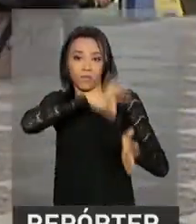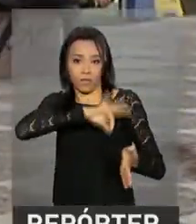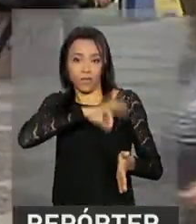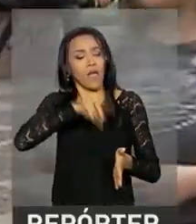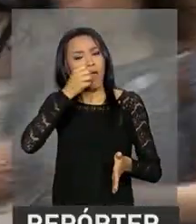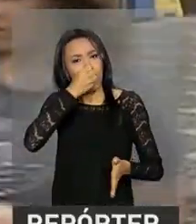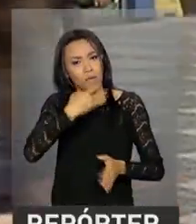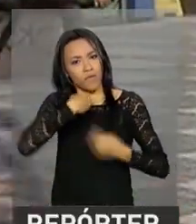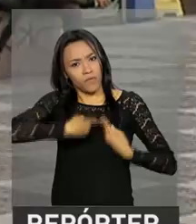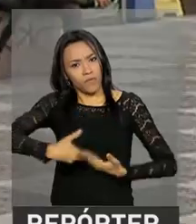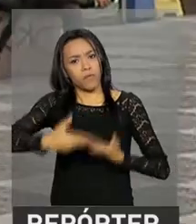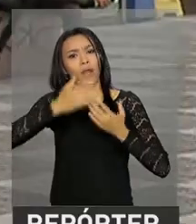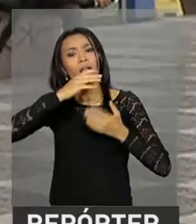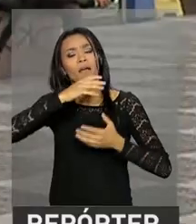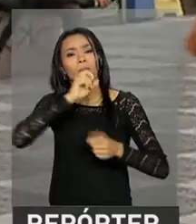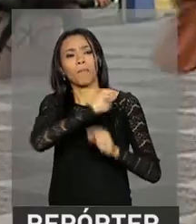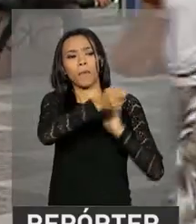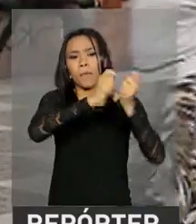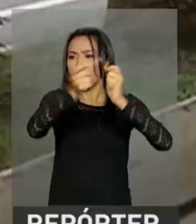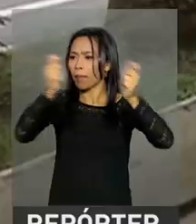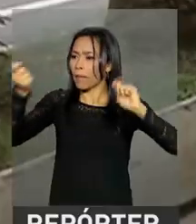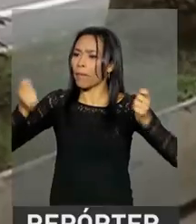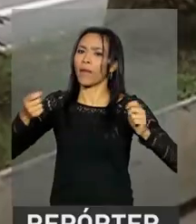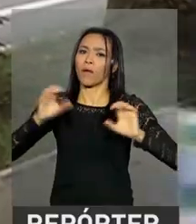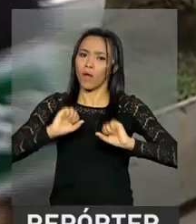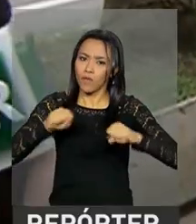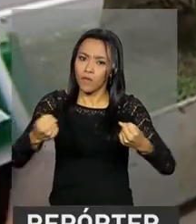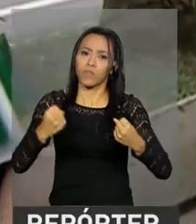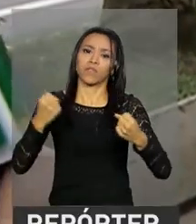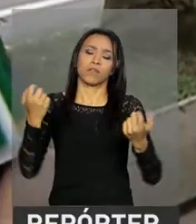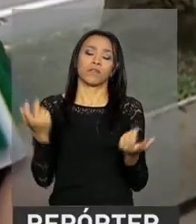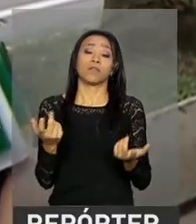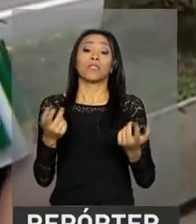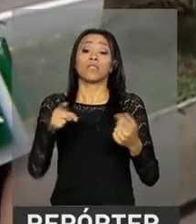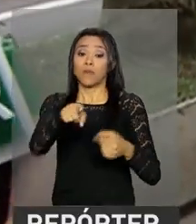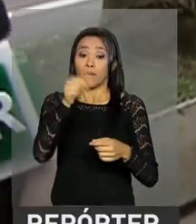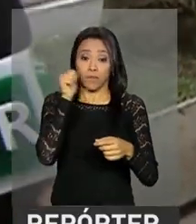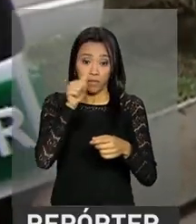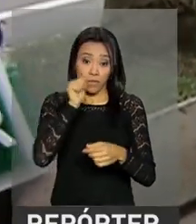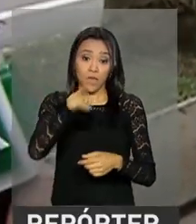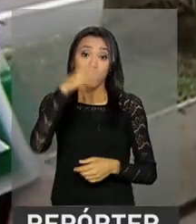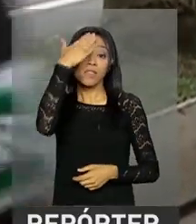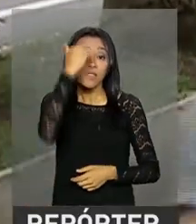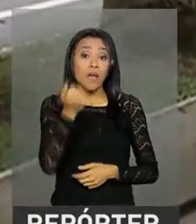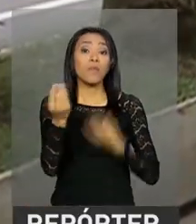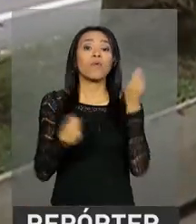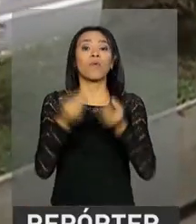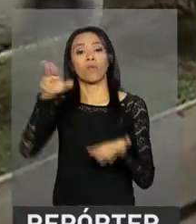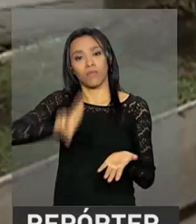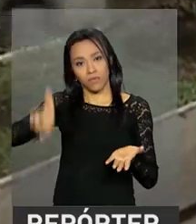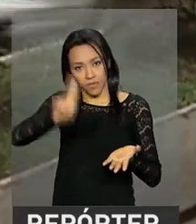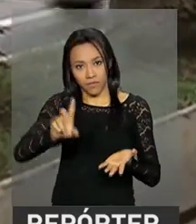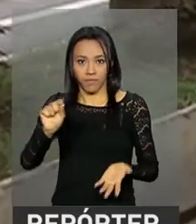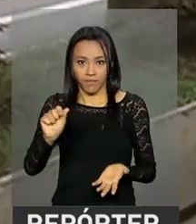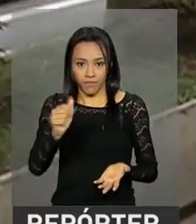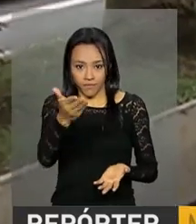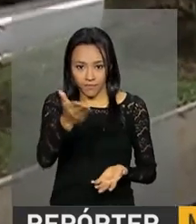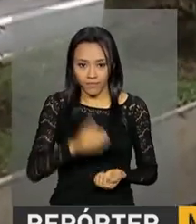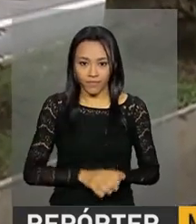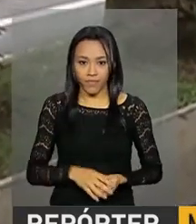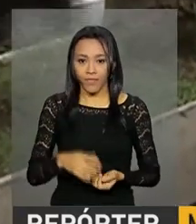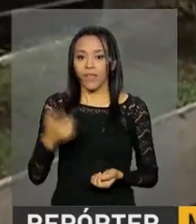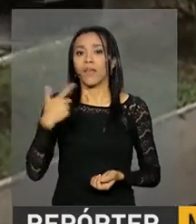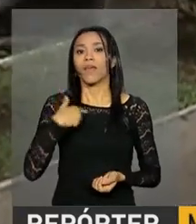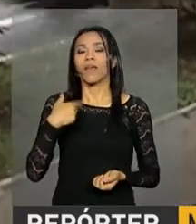nas contas de casa ou reforçar as economias. Como todos os anos, Marilda já sabe para onde vai esse recurso extra. Ah, eu